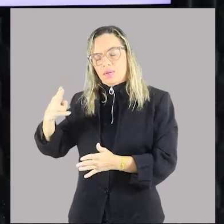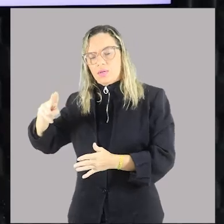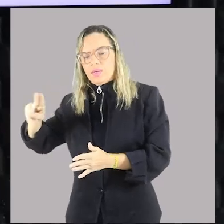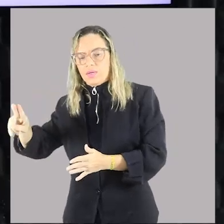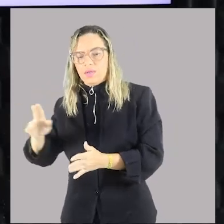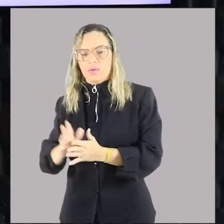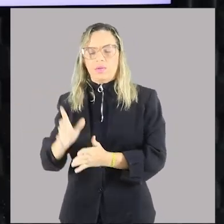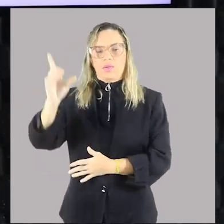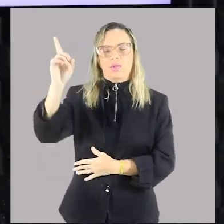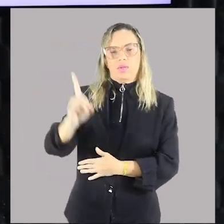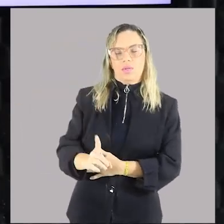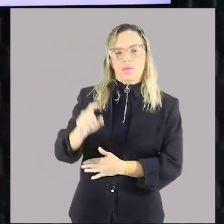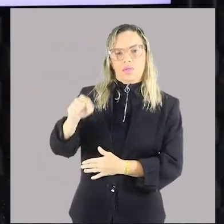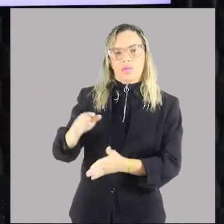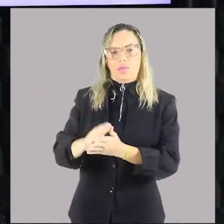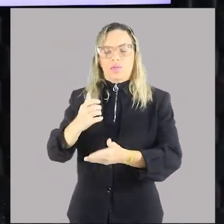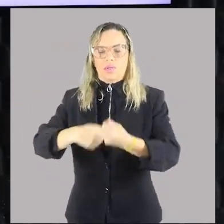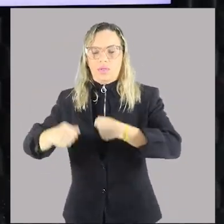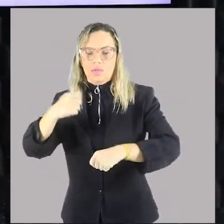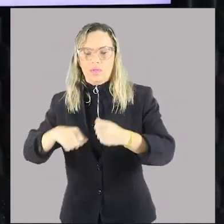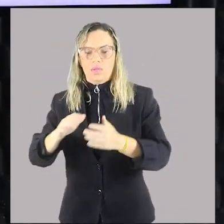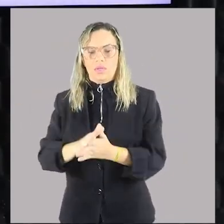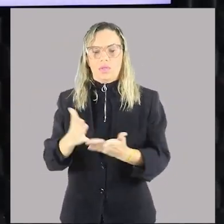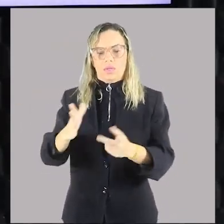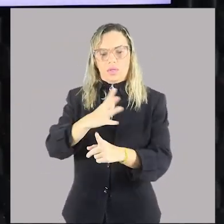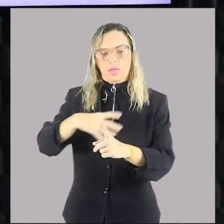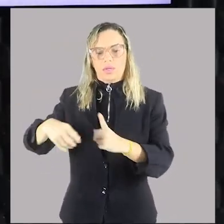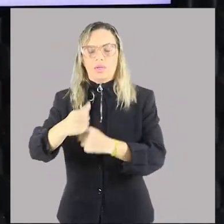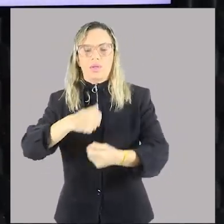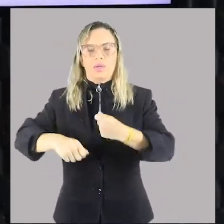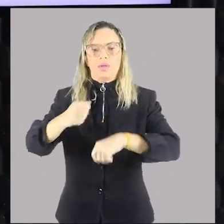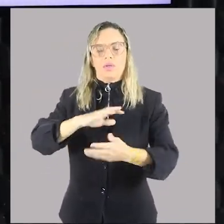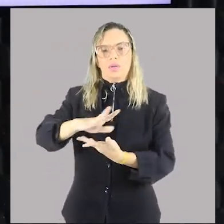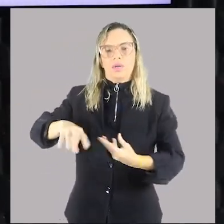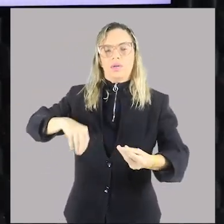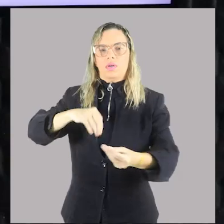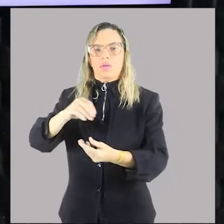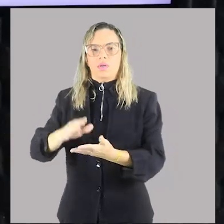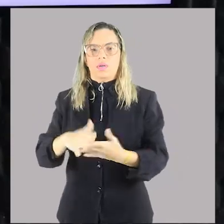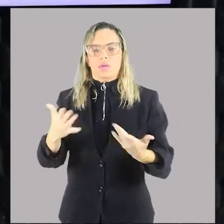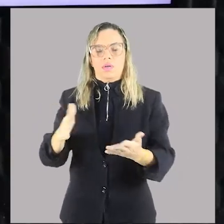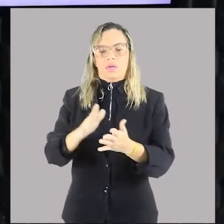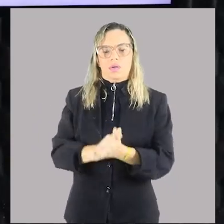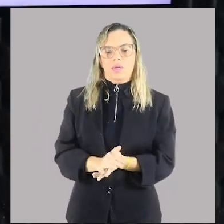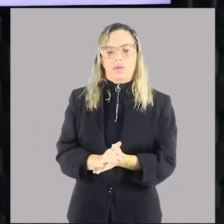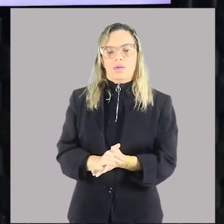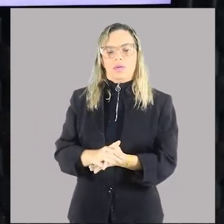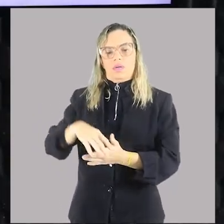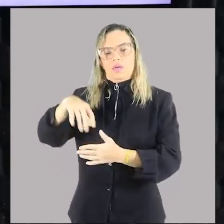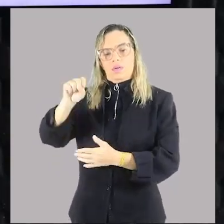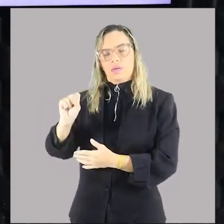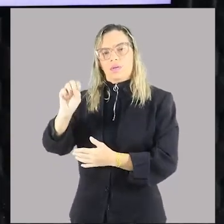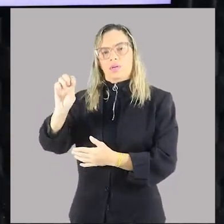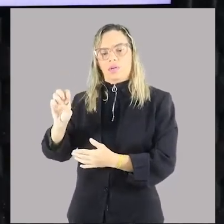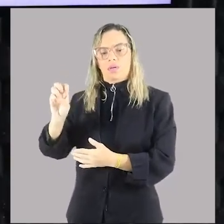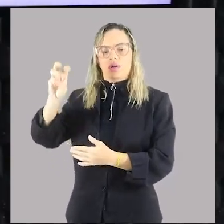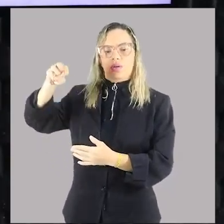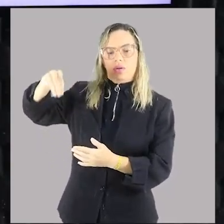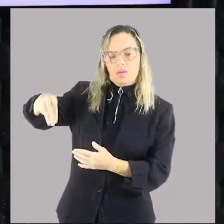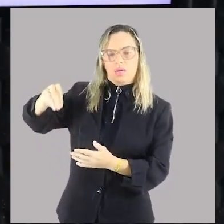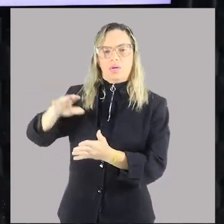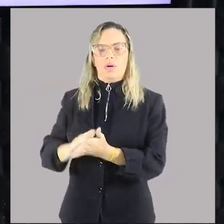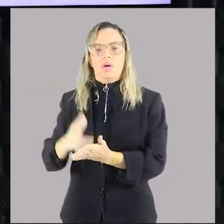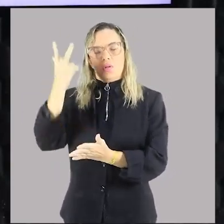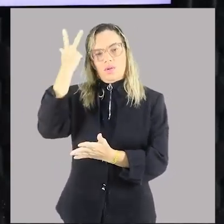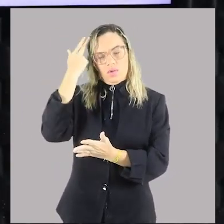direito administrativo, e as sociedades de economia mista podem ser chamadas de SEM, também nessa colocação mais